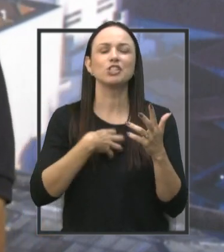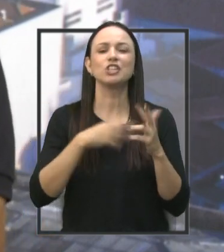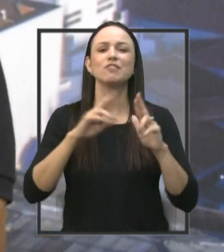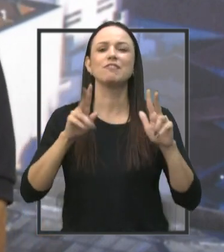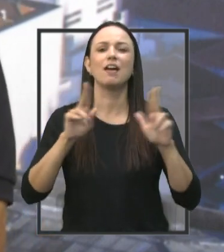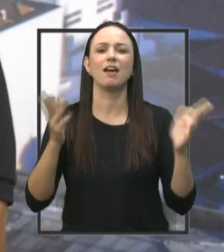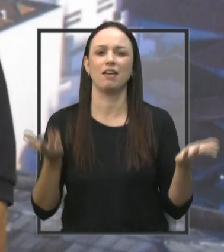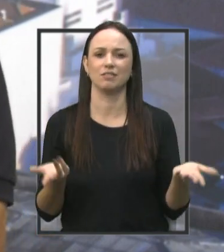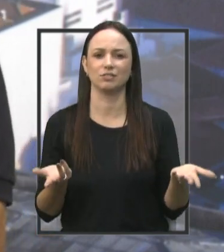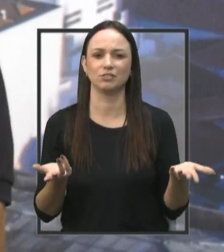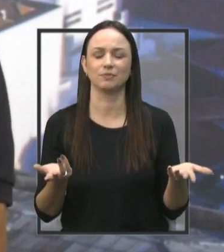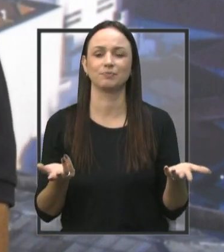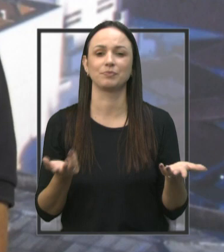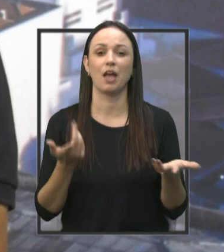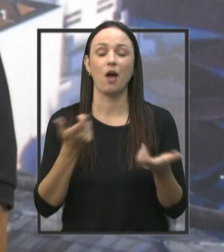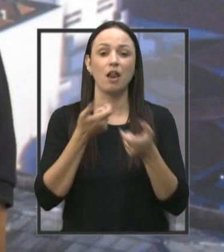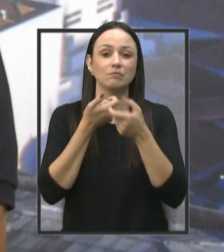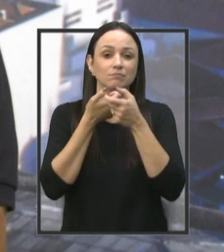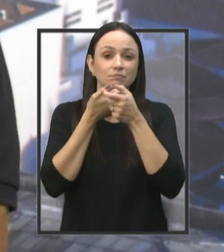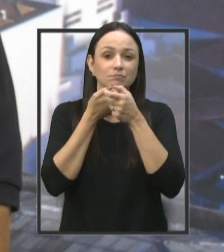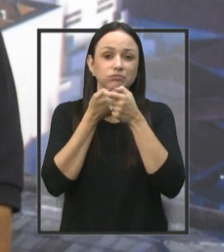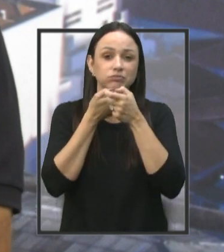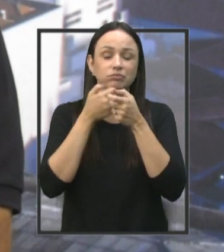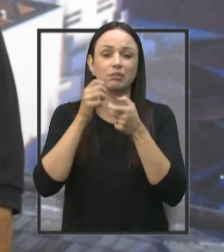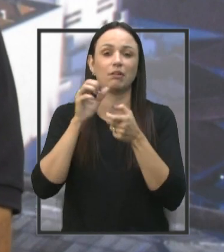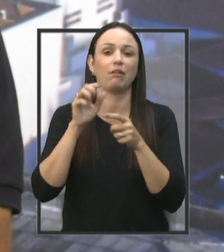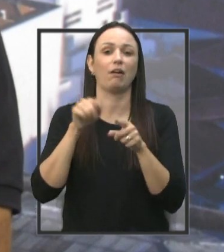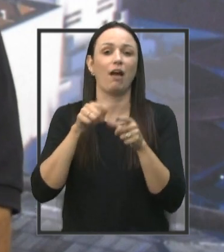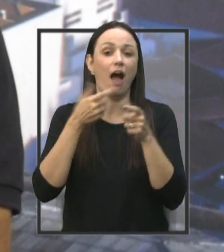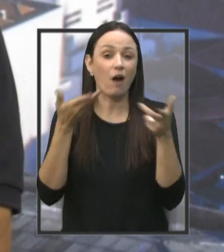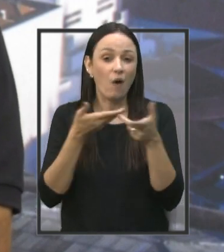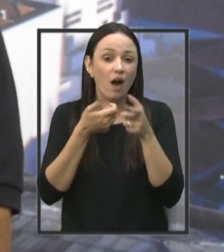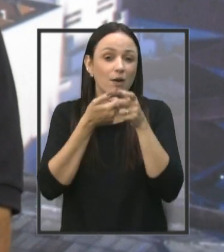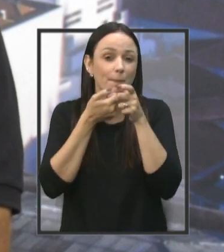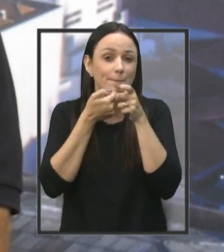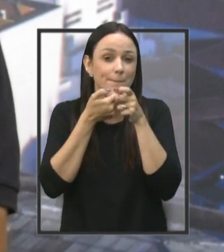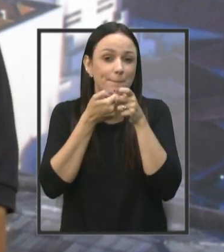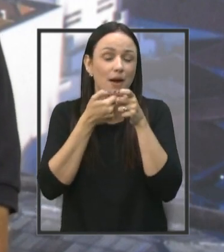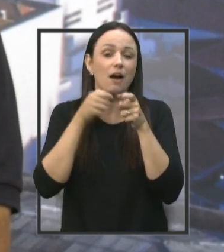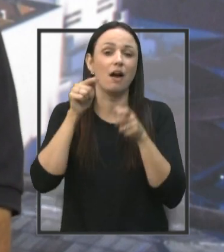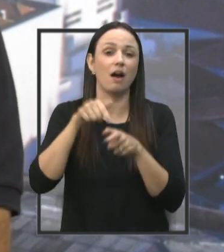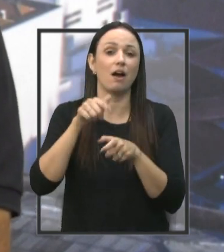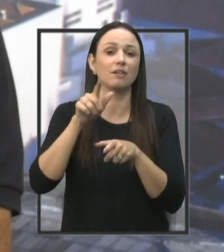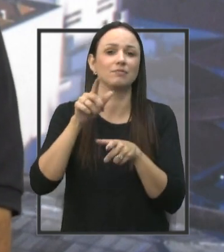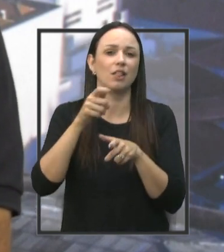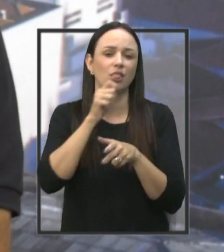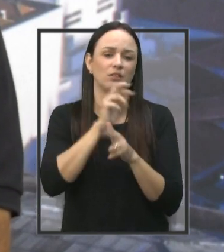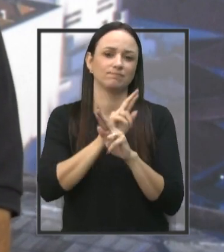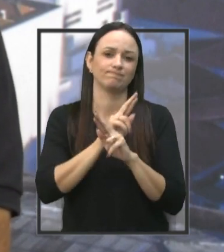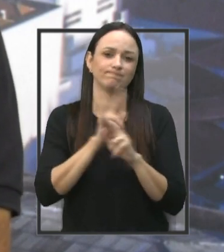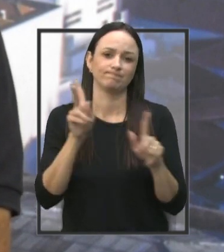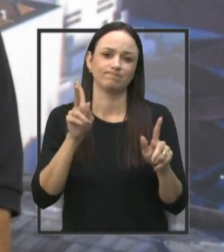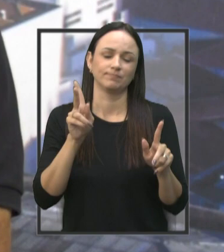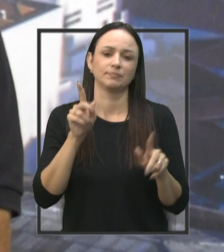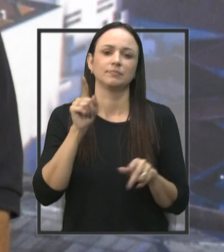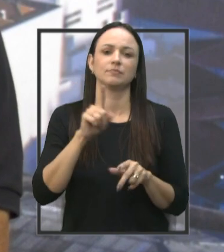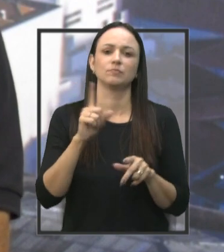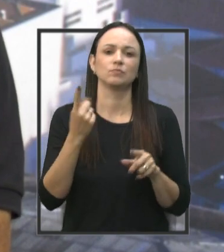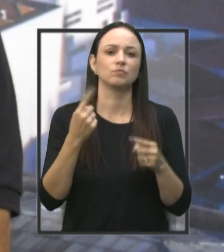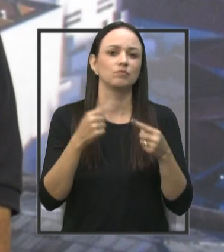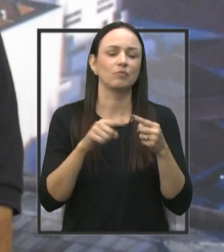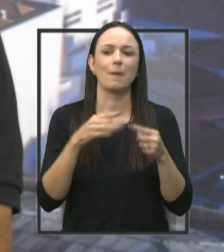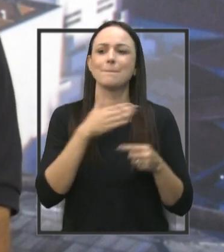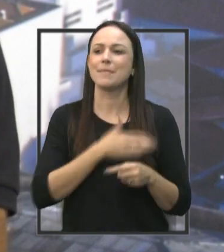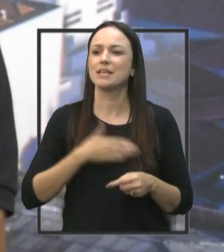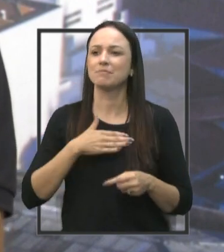diferente. O crack, ele é uma droga diferente. Não existe o vínculo entre o crack e o